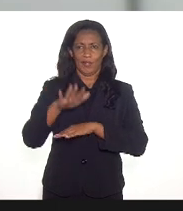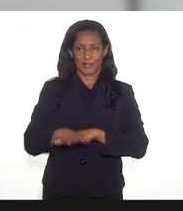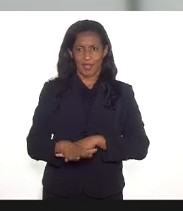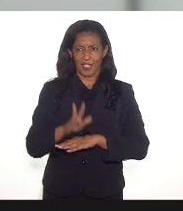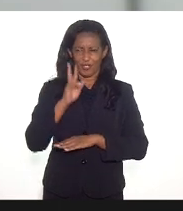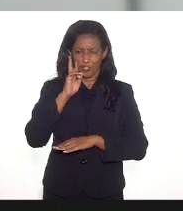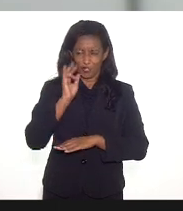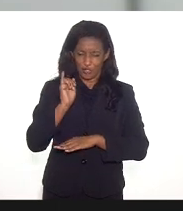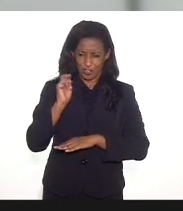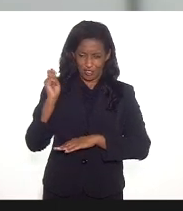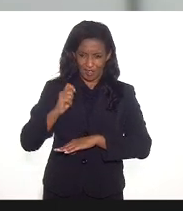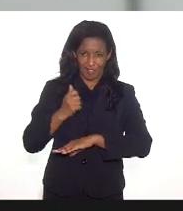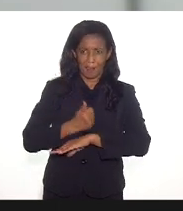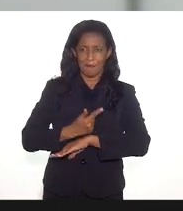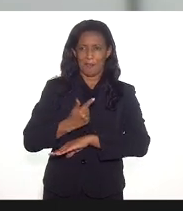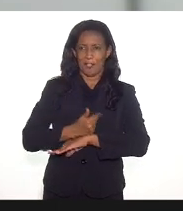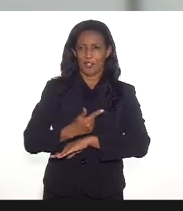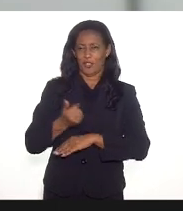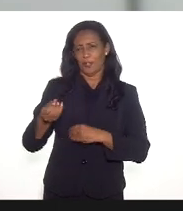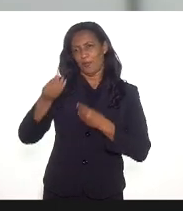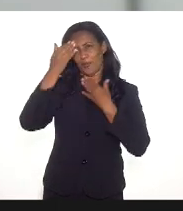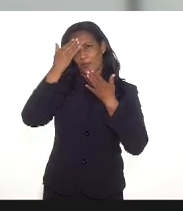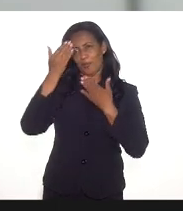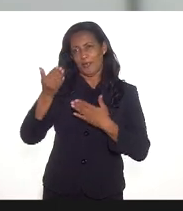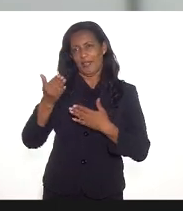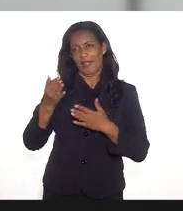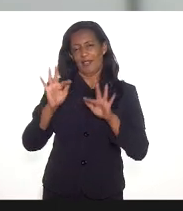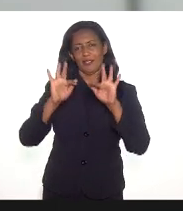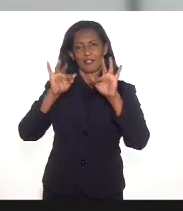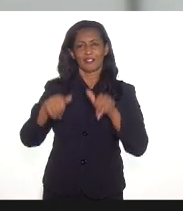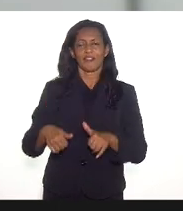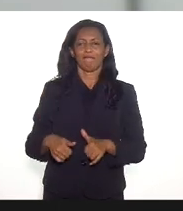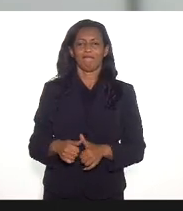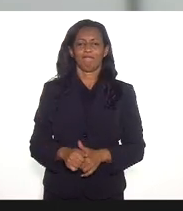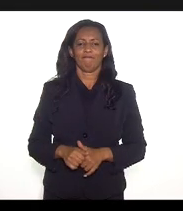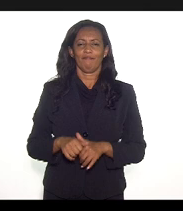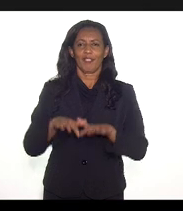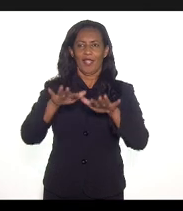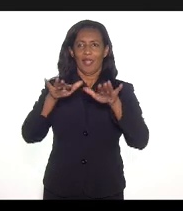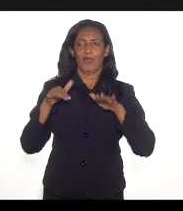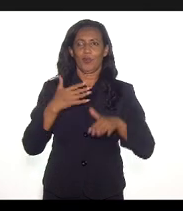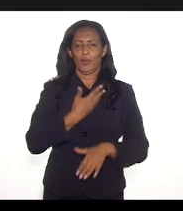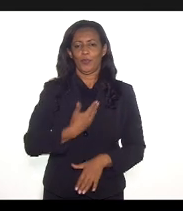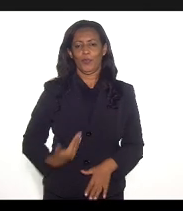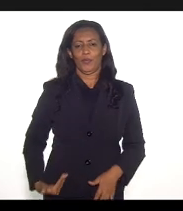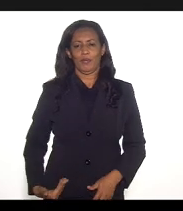visto que já vai dar meio-dia. Muito obrigado. Está encerrada a audiência pública.